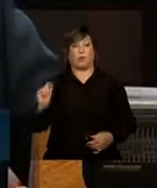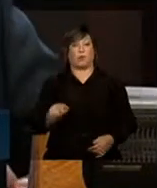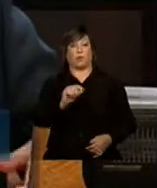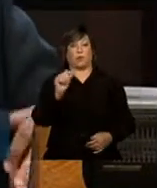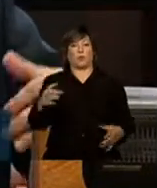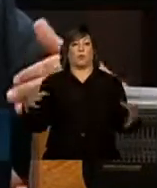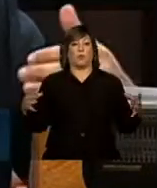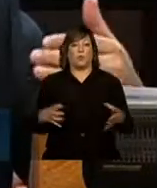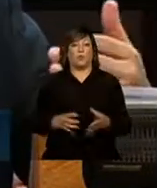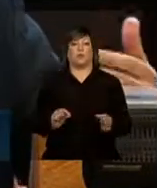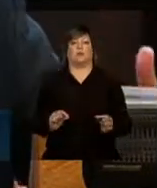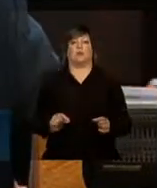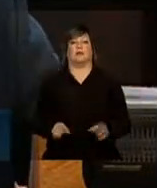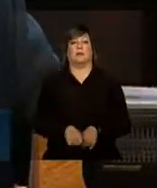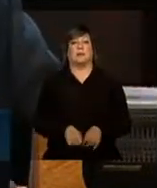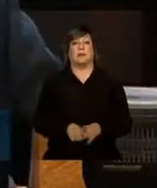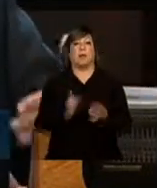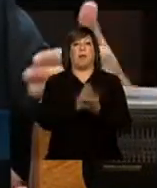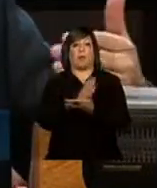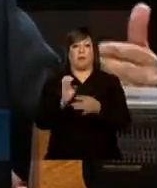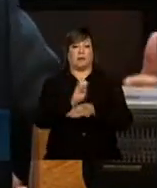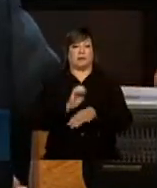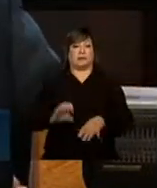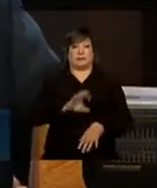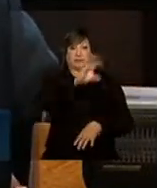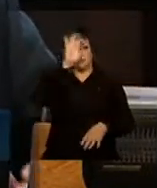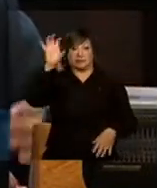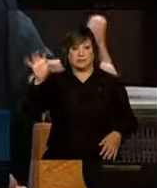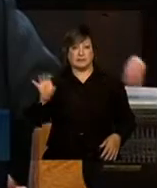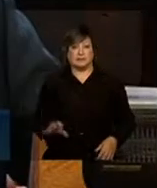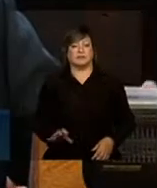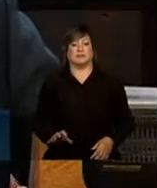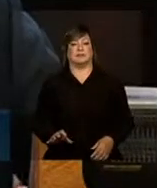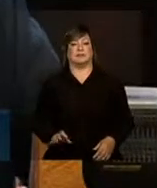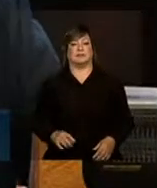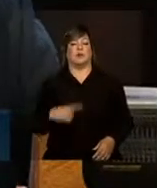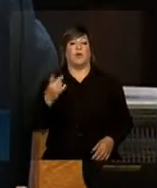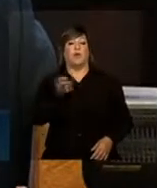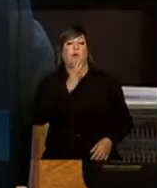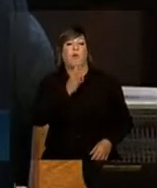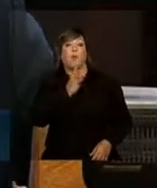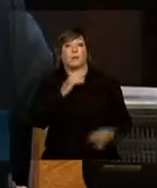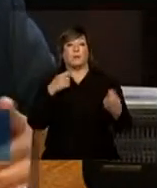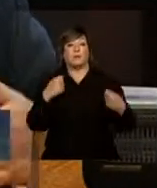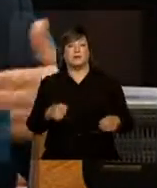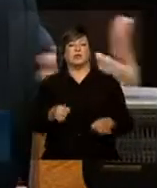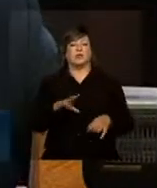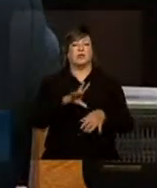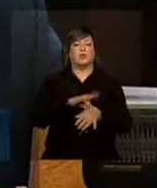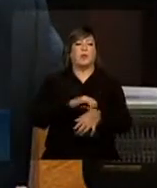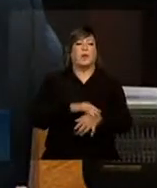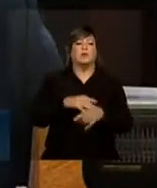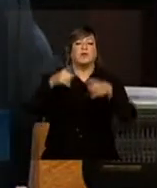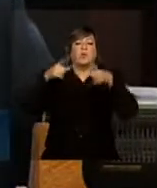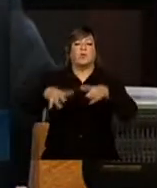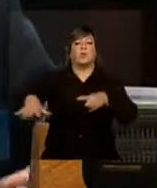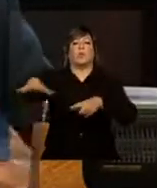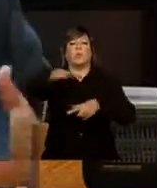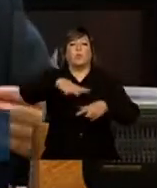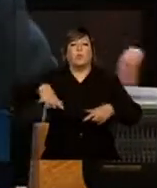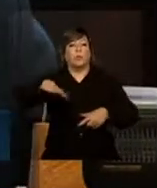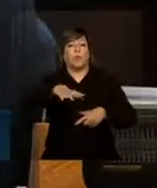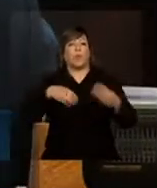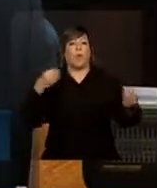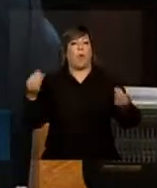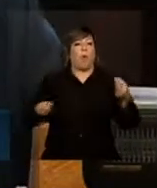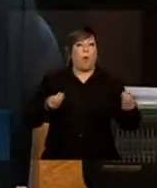fluxo. Em alguns estados conheço ainda mais doenças específicas daqueles estados, expressões regionais,